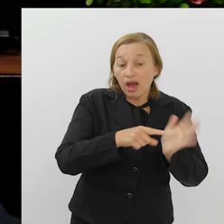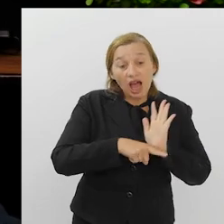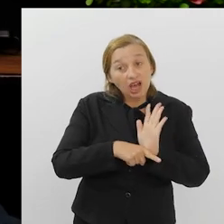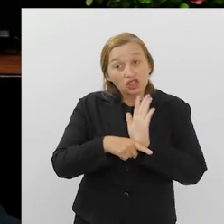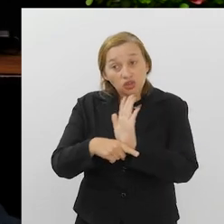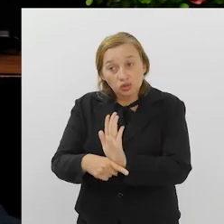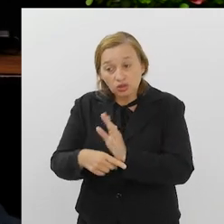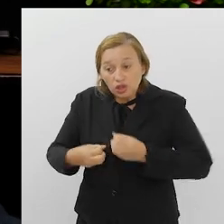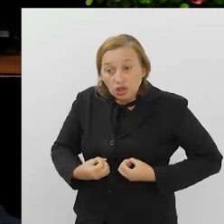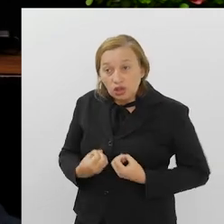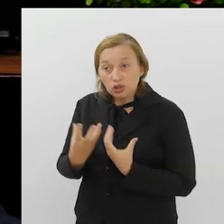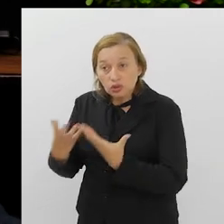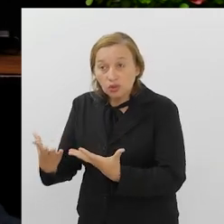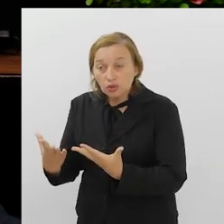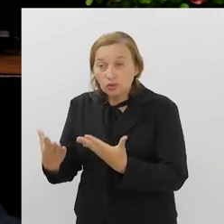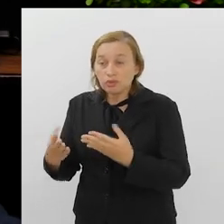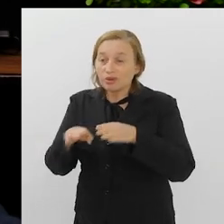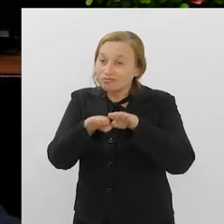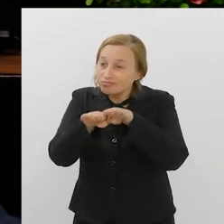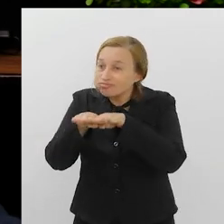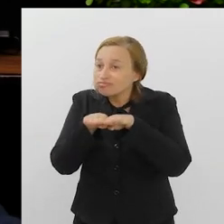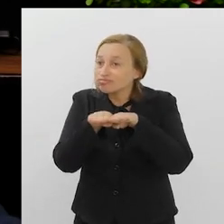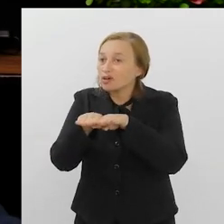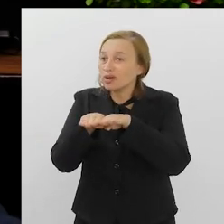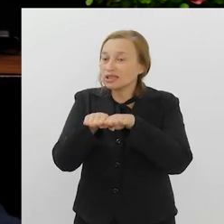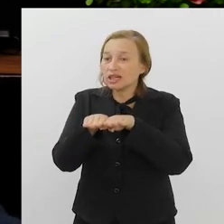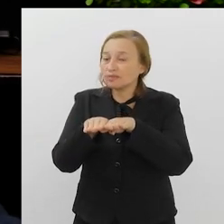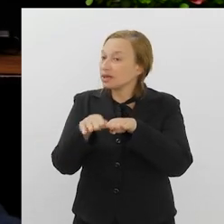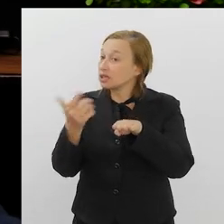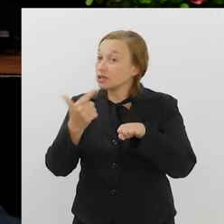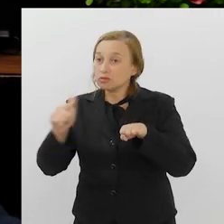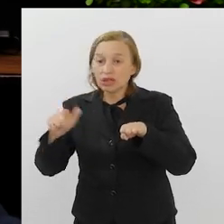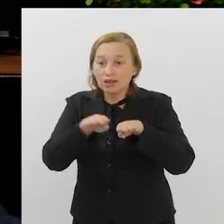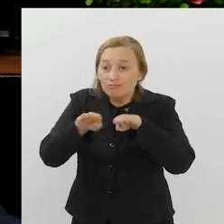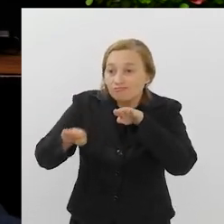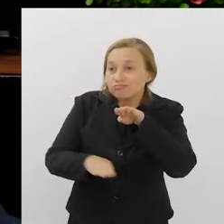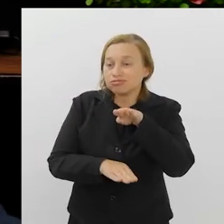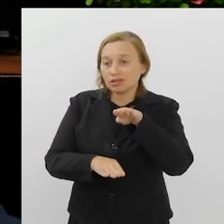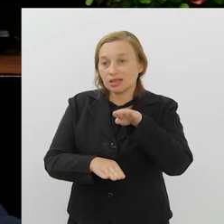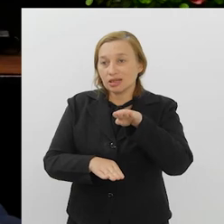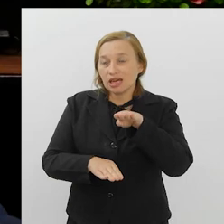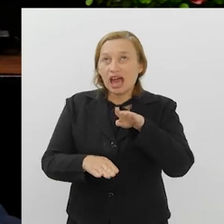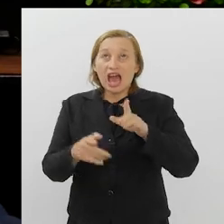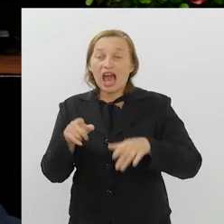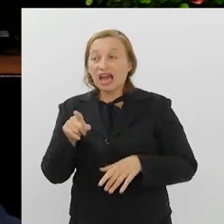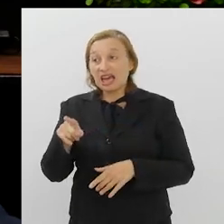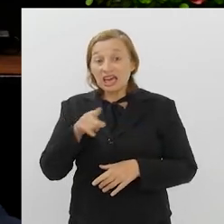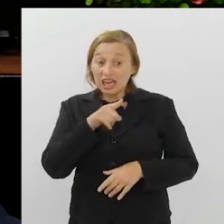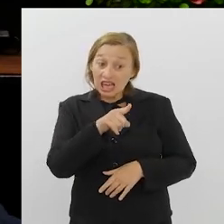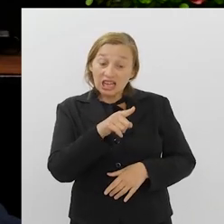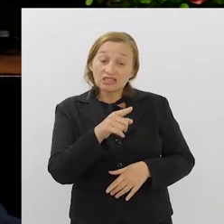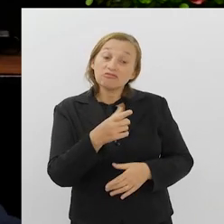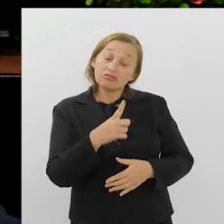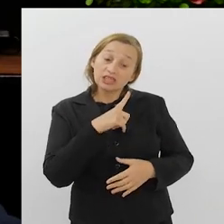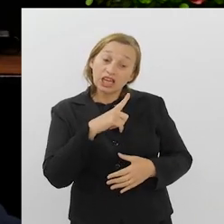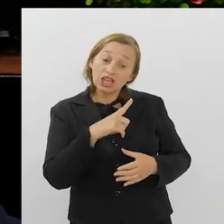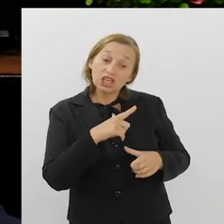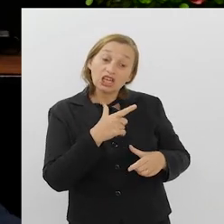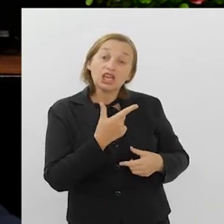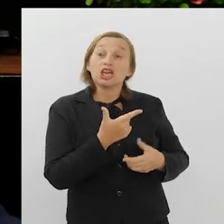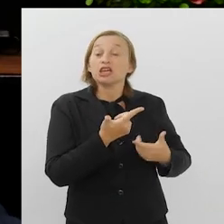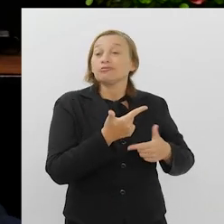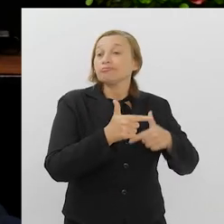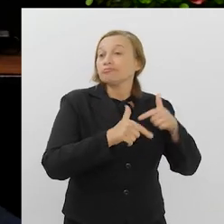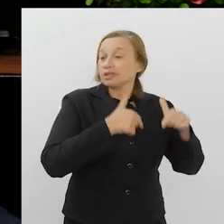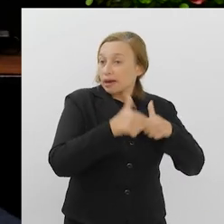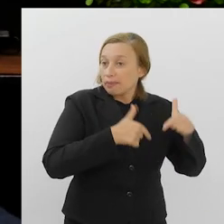doam para que haja um nivelamento para que não haja diferença entre aqueles que conseguiram guardar ou que as suas famílias têm